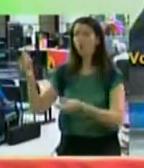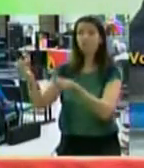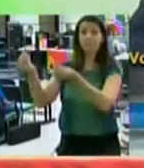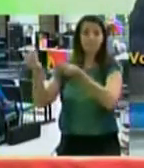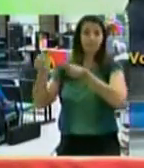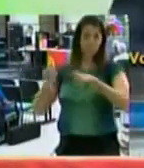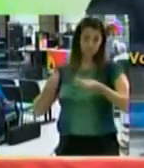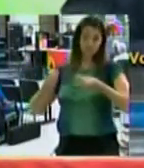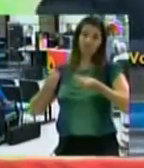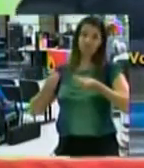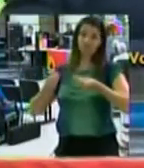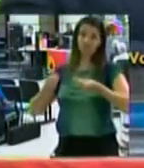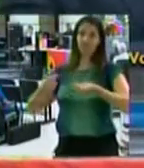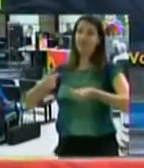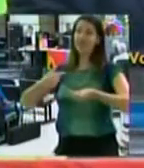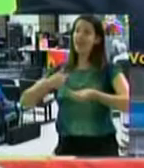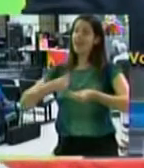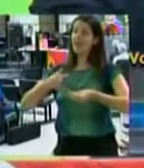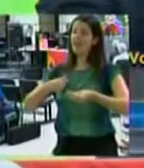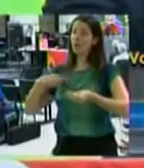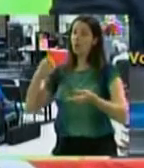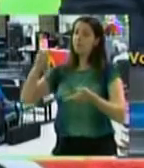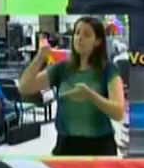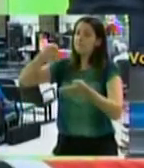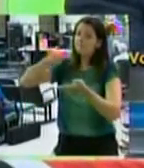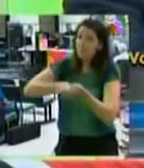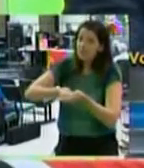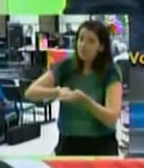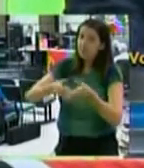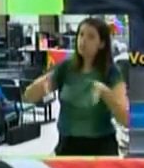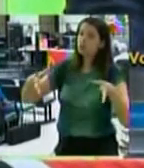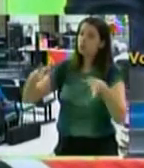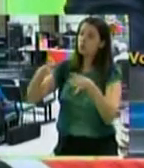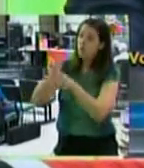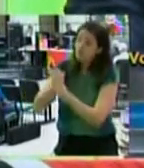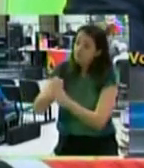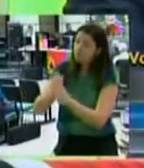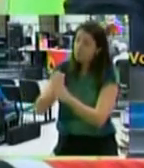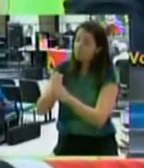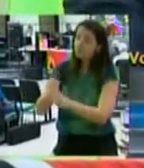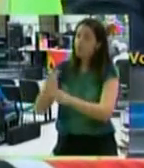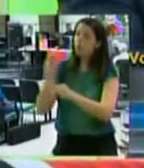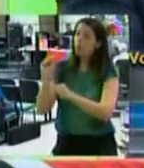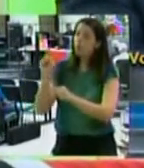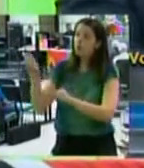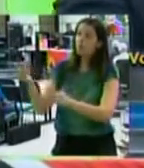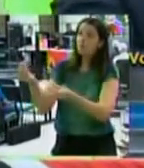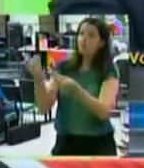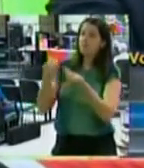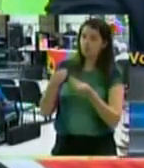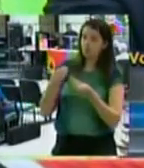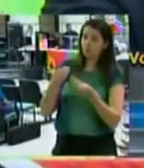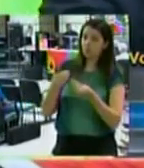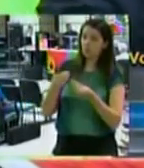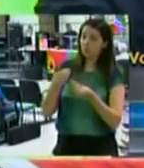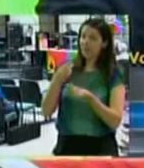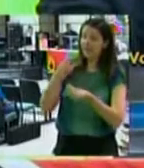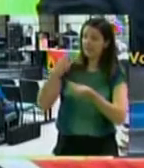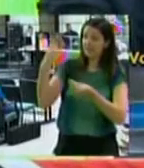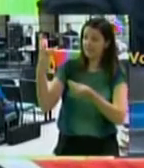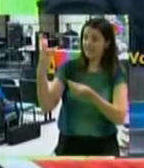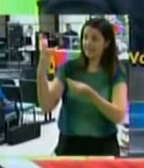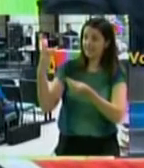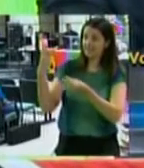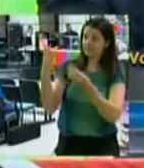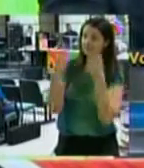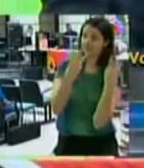dado. Eu granjeei aquilo que recebi. E ao invés de três, eu